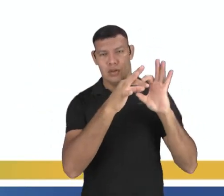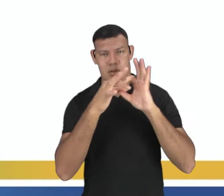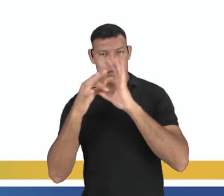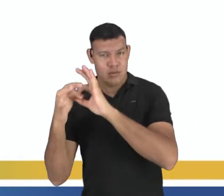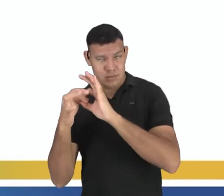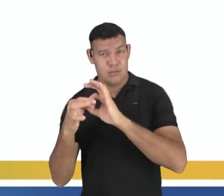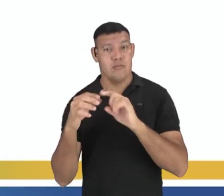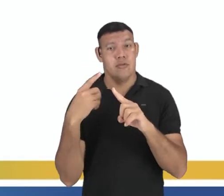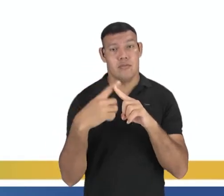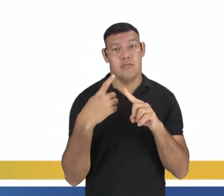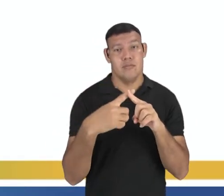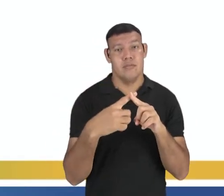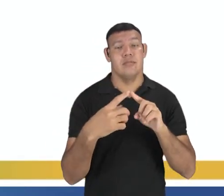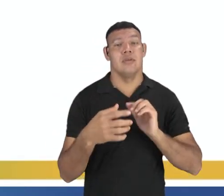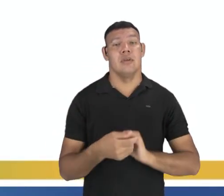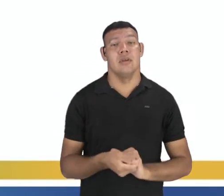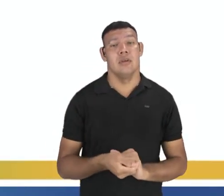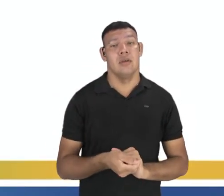Isso porque